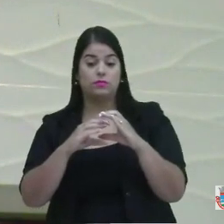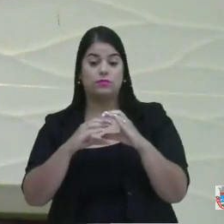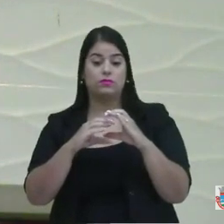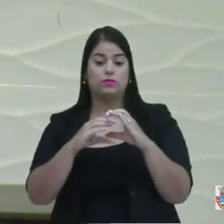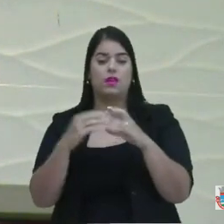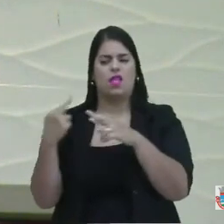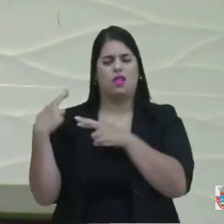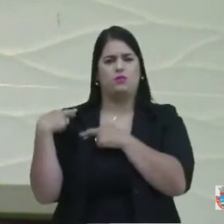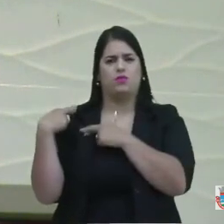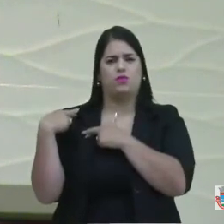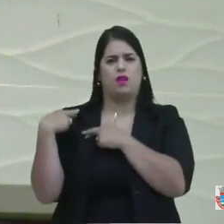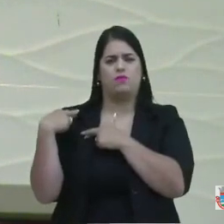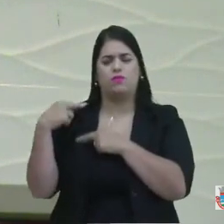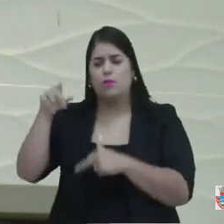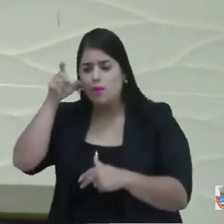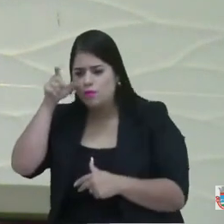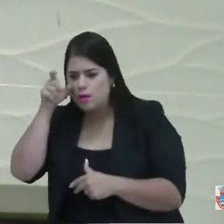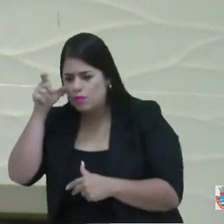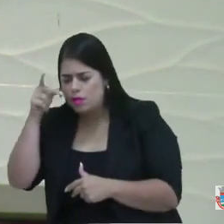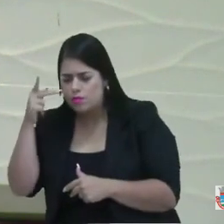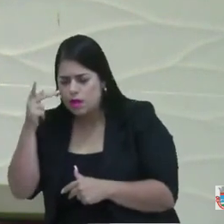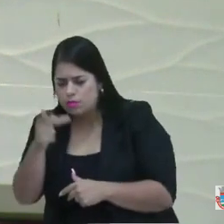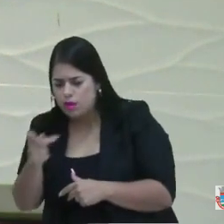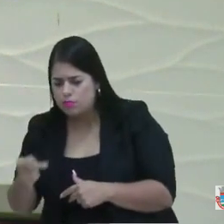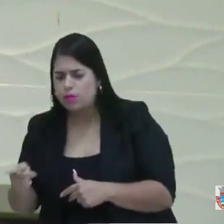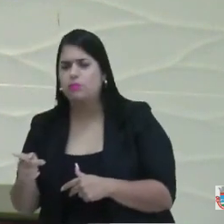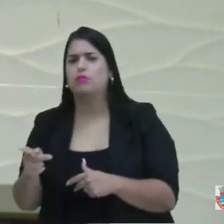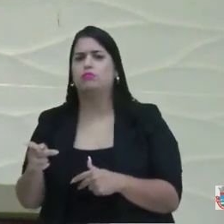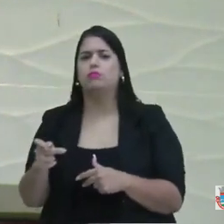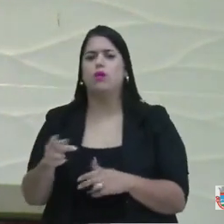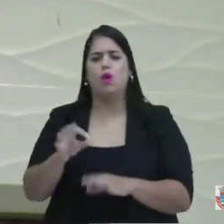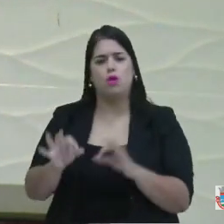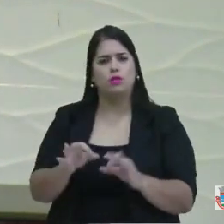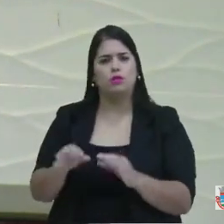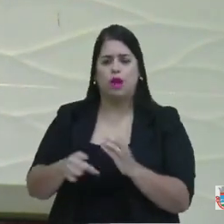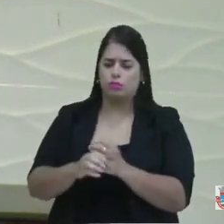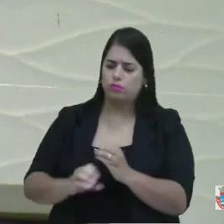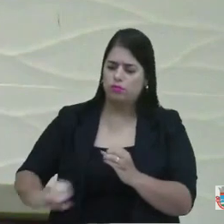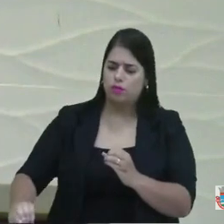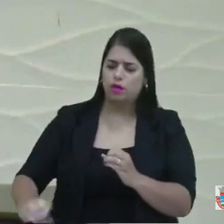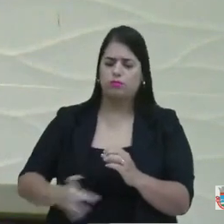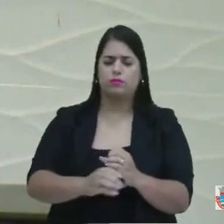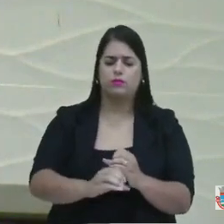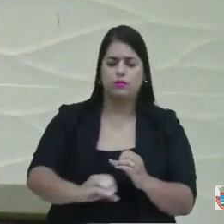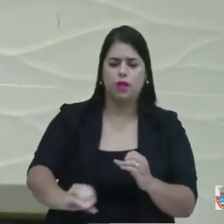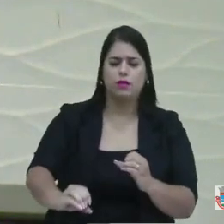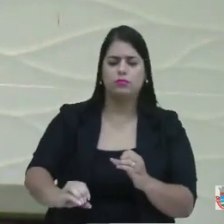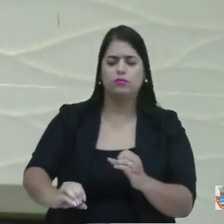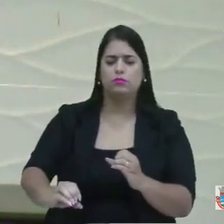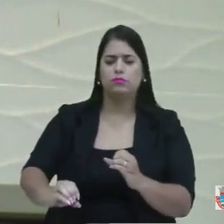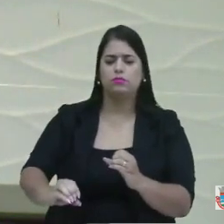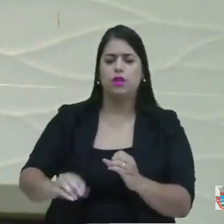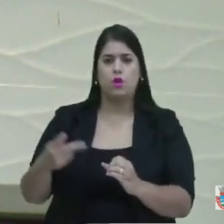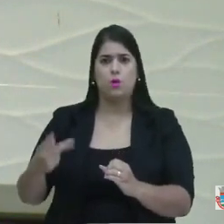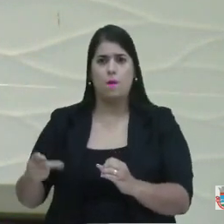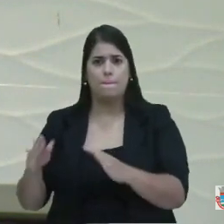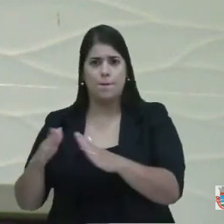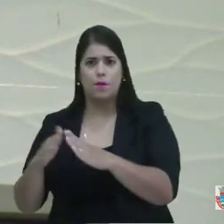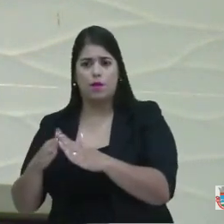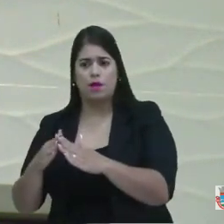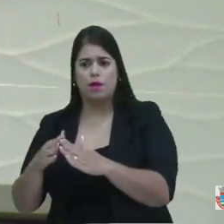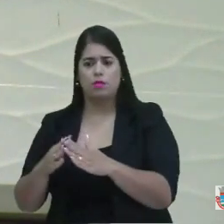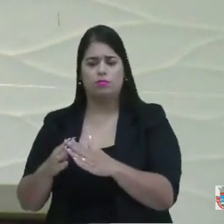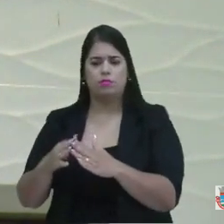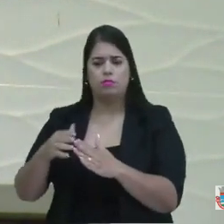e a Compesa acompanhar os trabalhos, fazendo as emendas de cano, e os donos da casa fazem sua negação e nada mais.